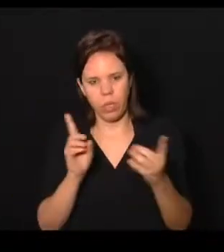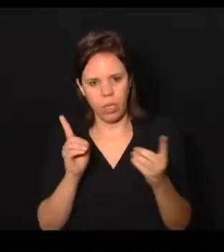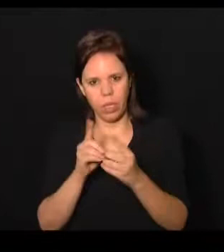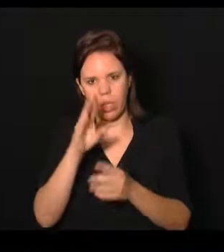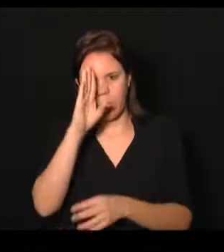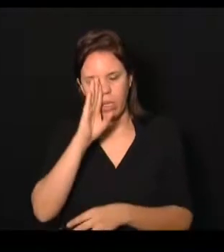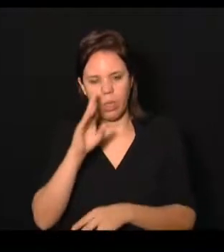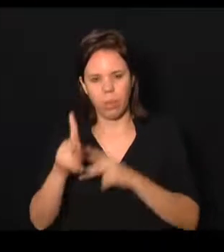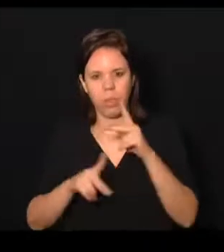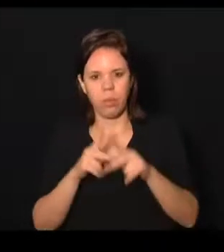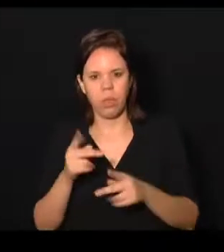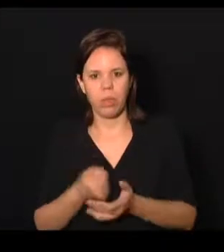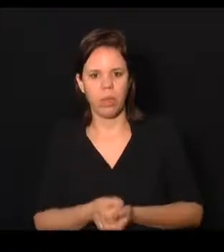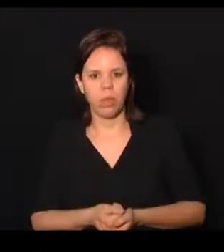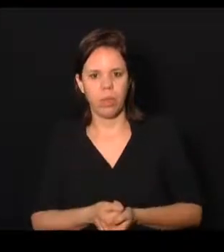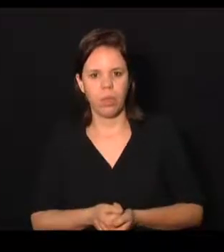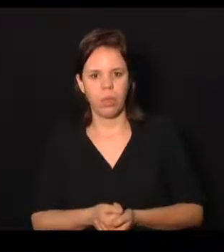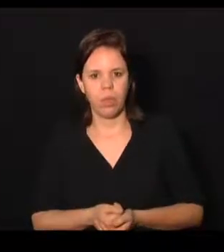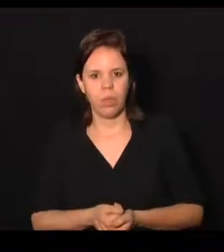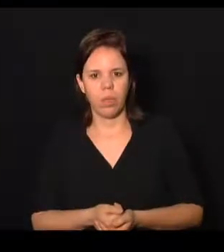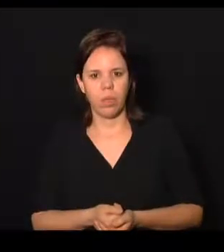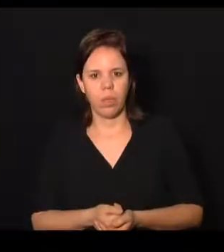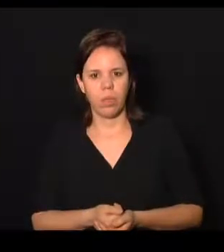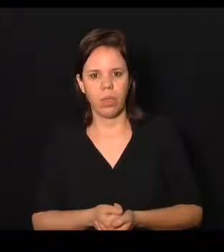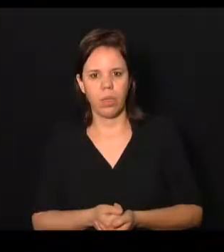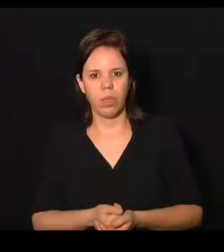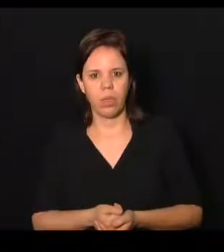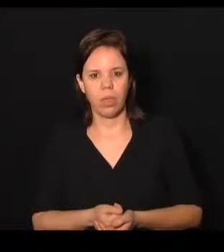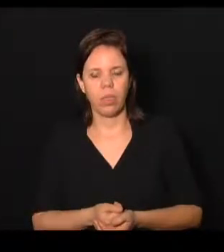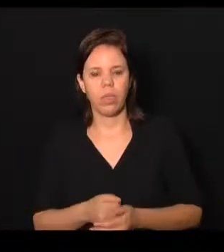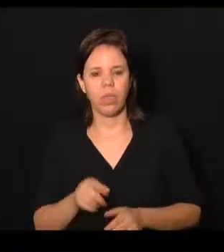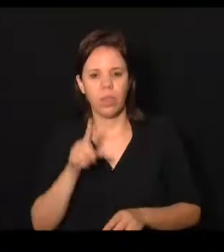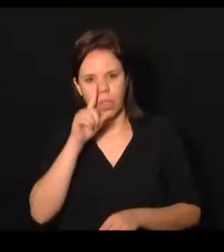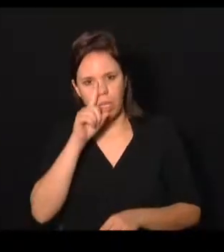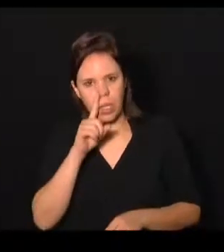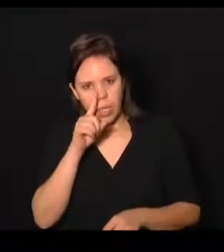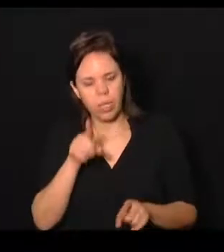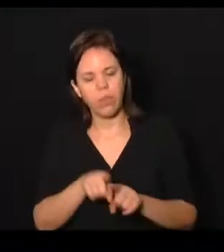para pessoas com situação de vulnerabilidade,